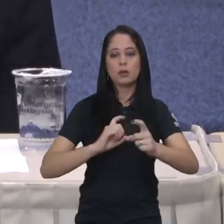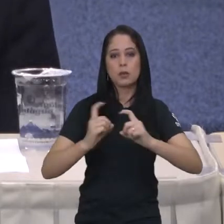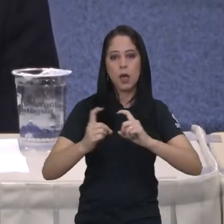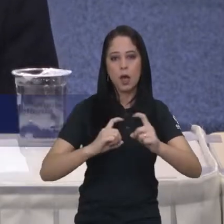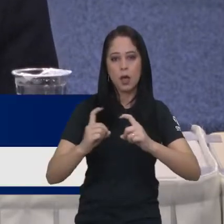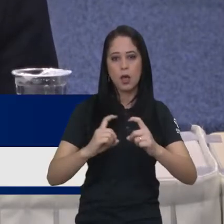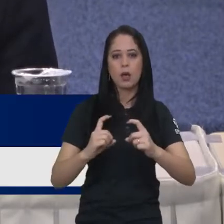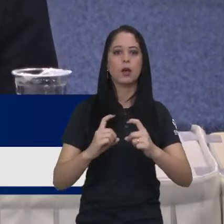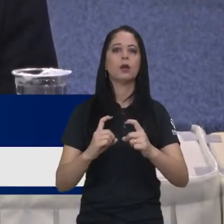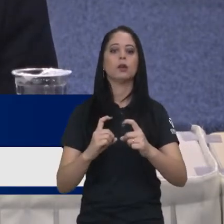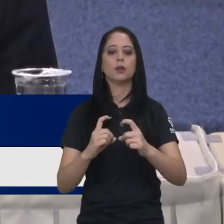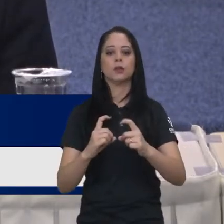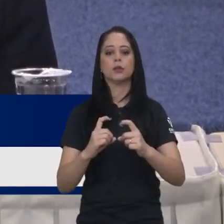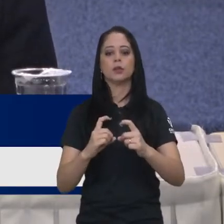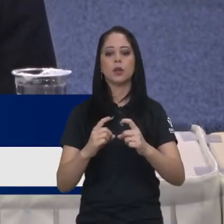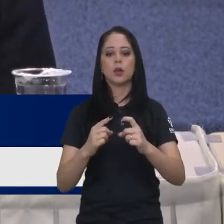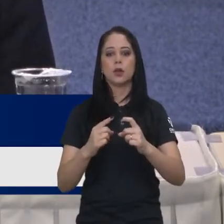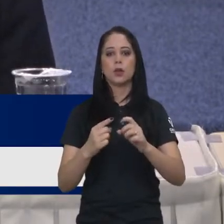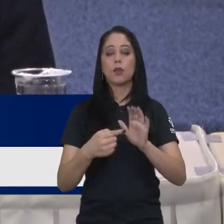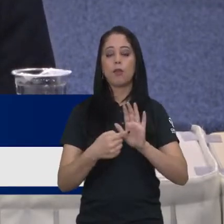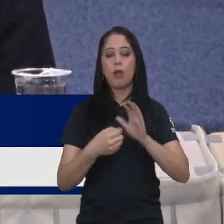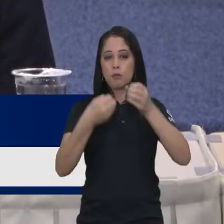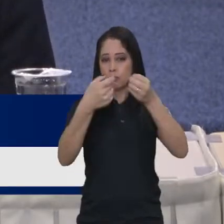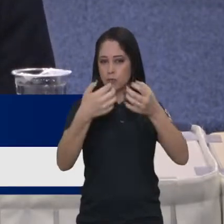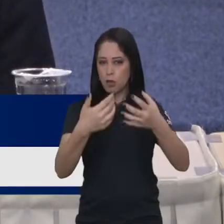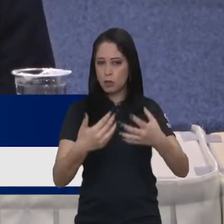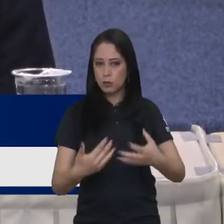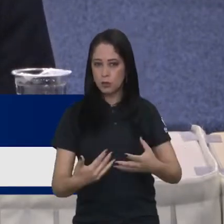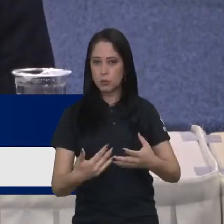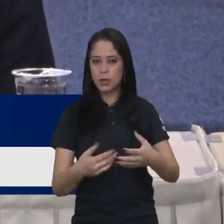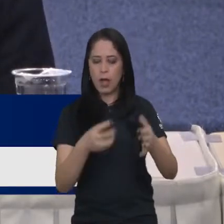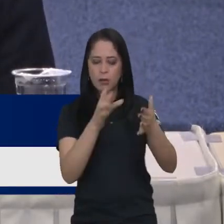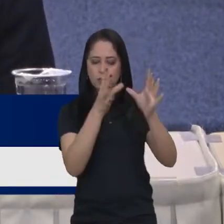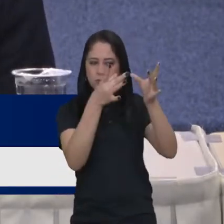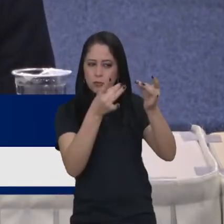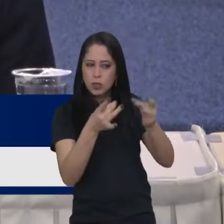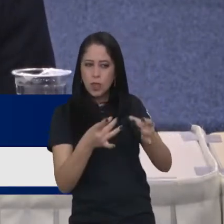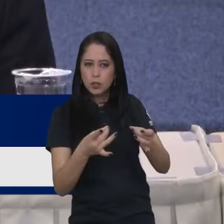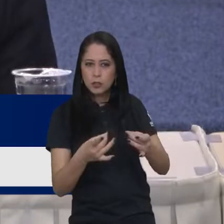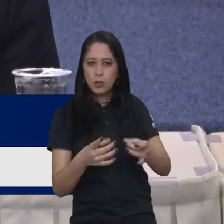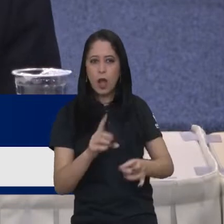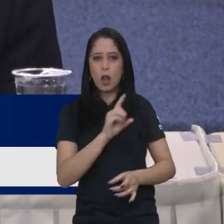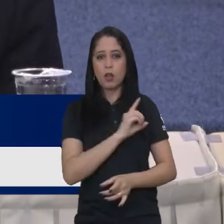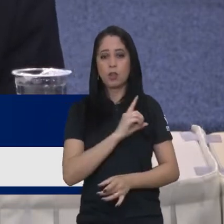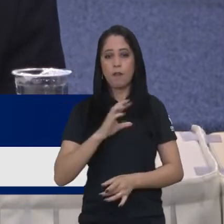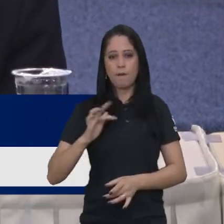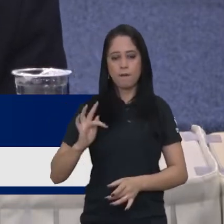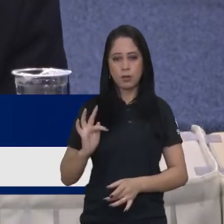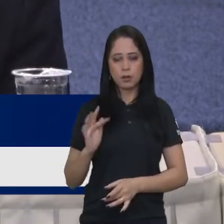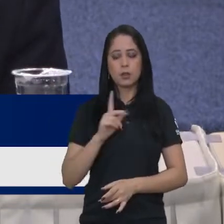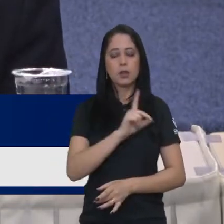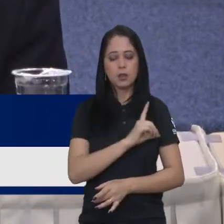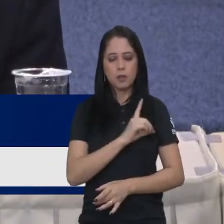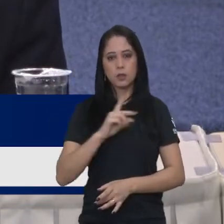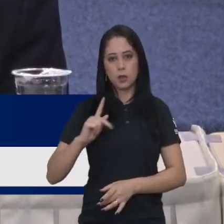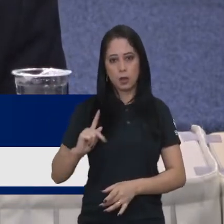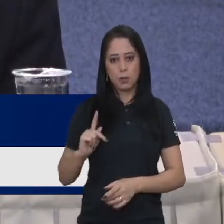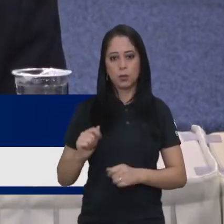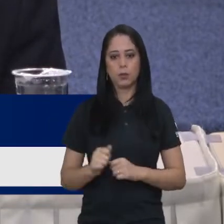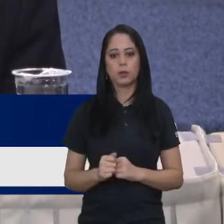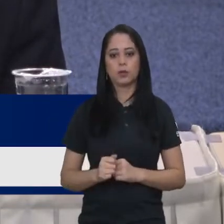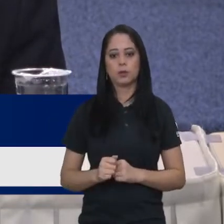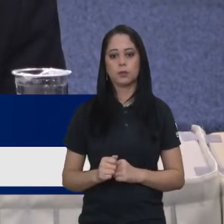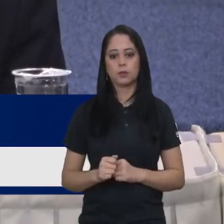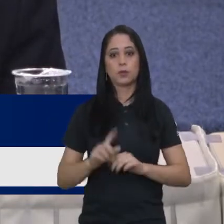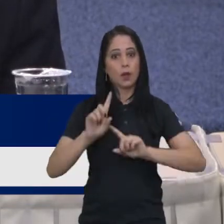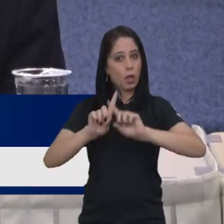fazendo uma exposição dos apontamentos que a Defensoria Pública tem. Após a exposição do doutor